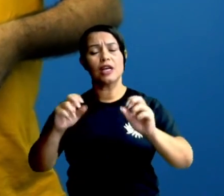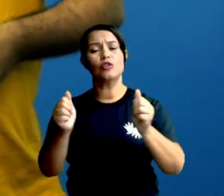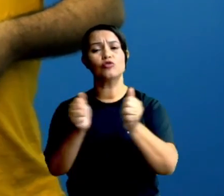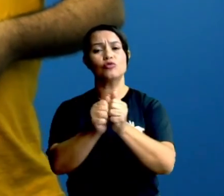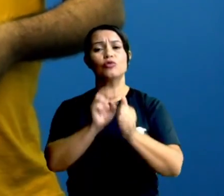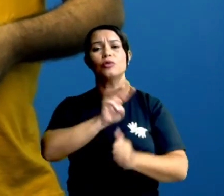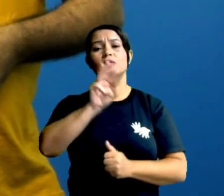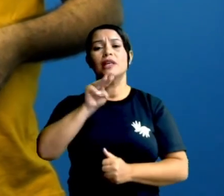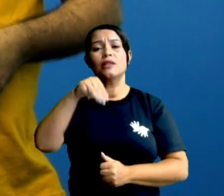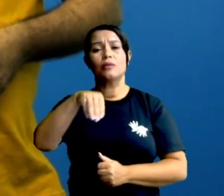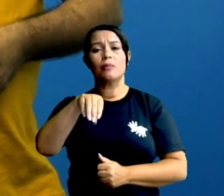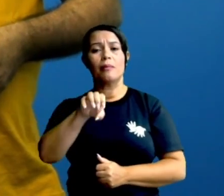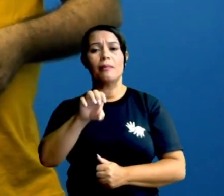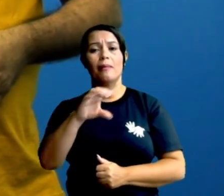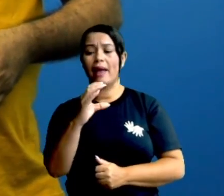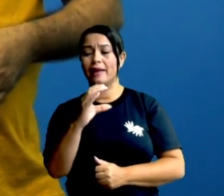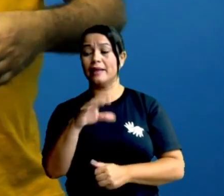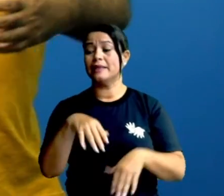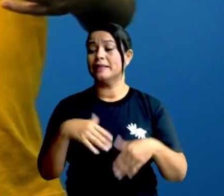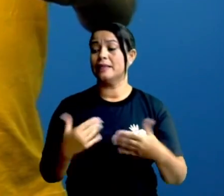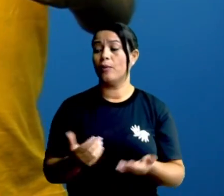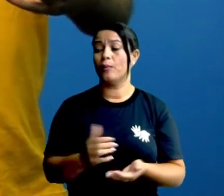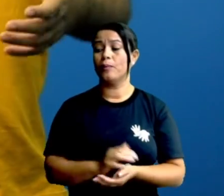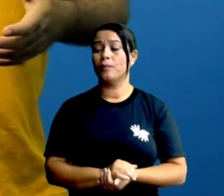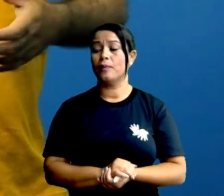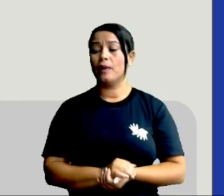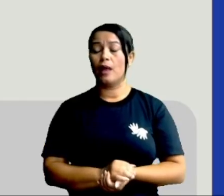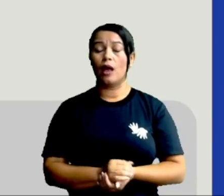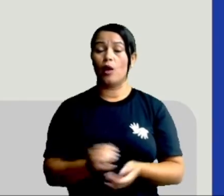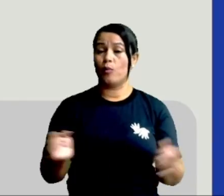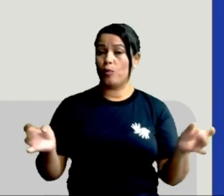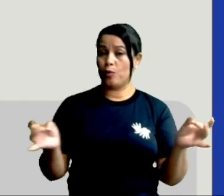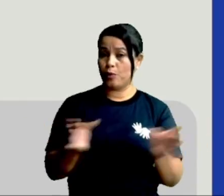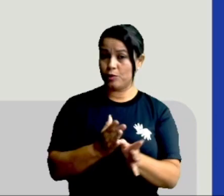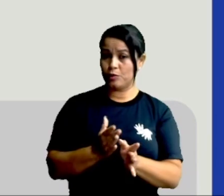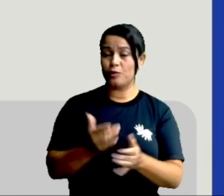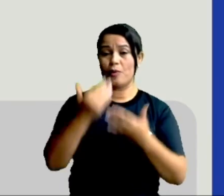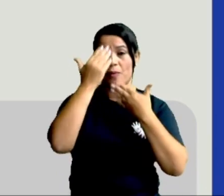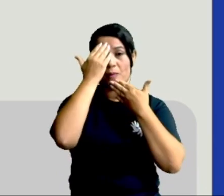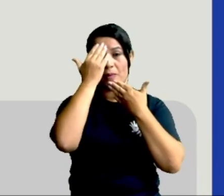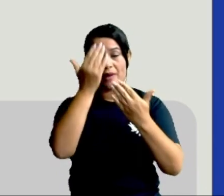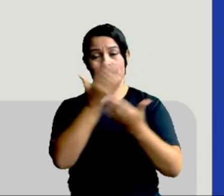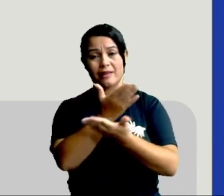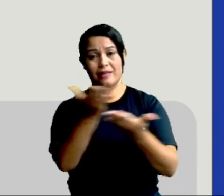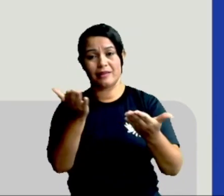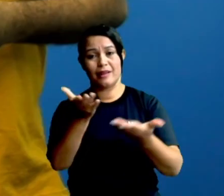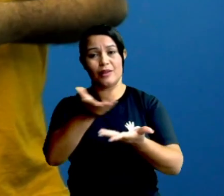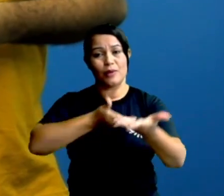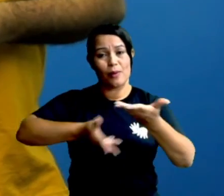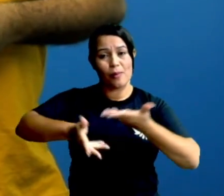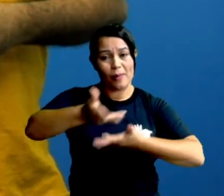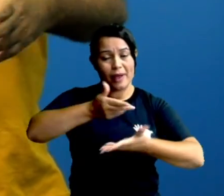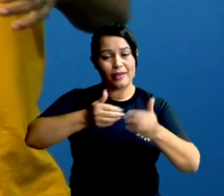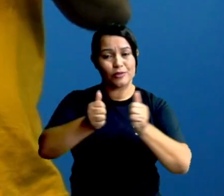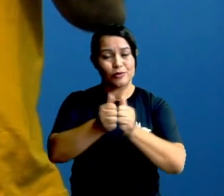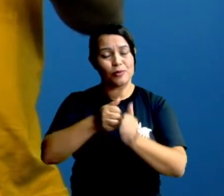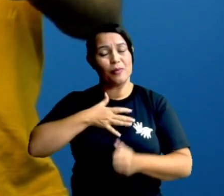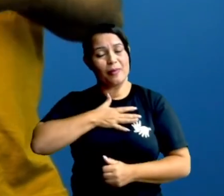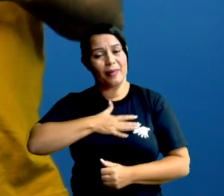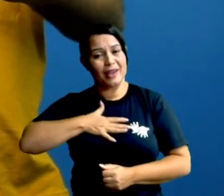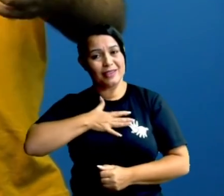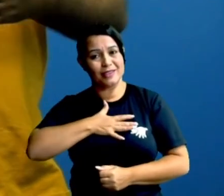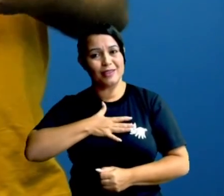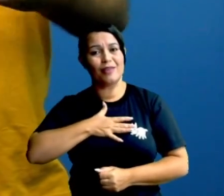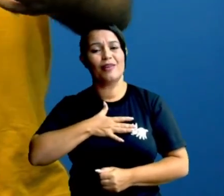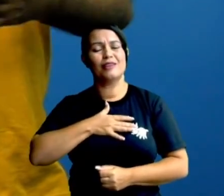Tá bom? Gente, por hoje é só. Agradeço demais essa companhia, né, prazerosa de a gente